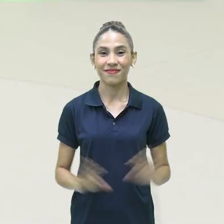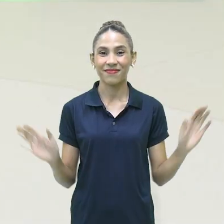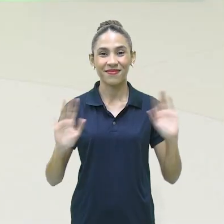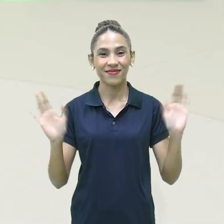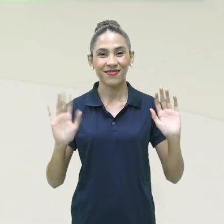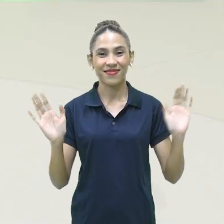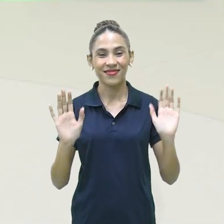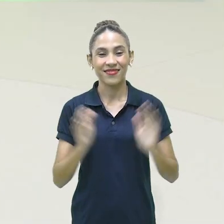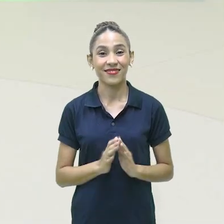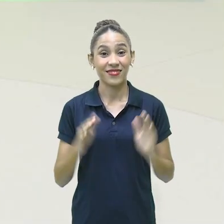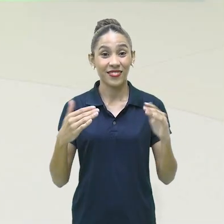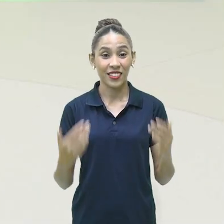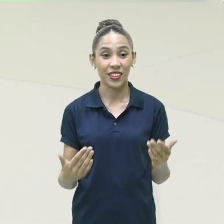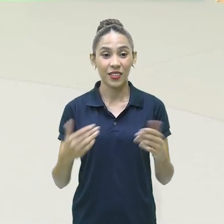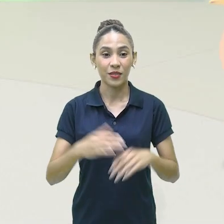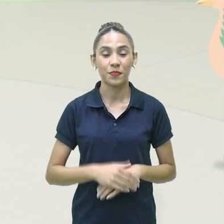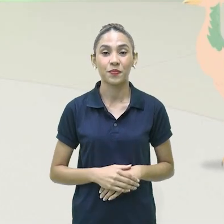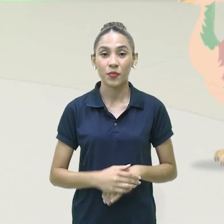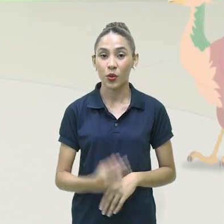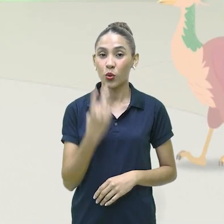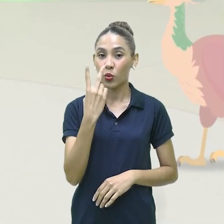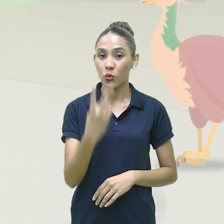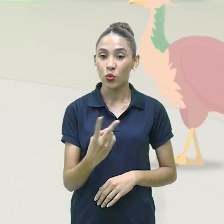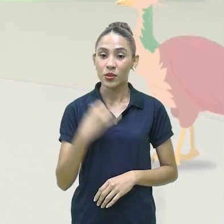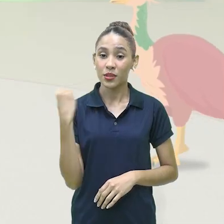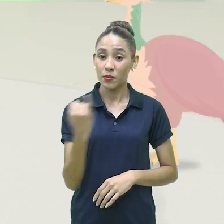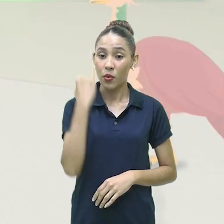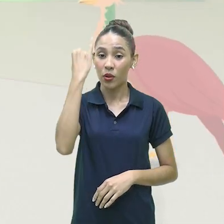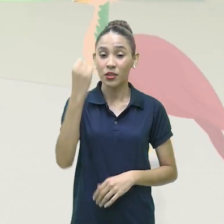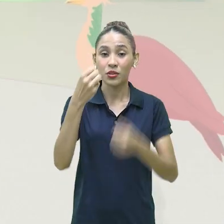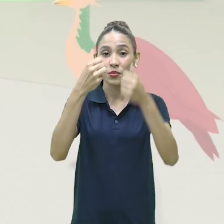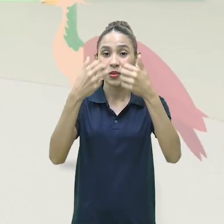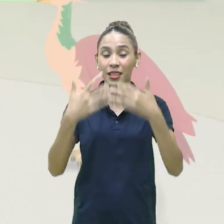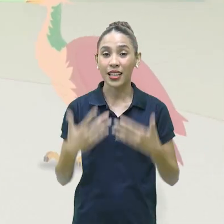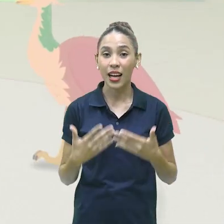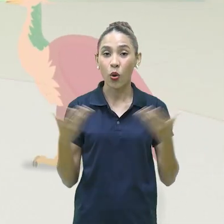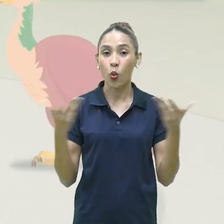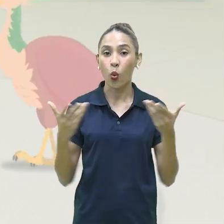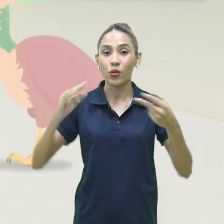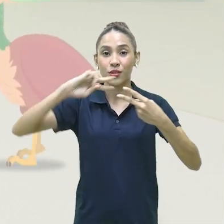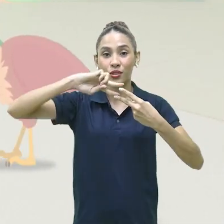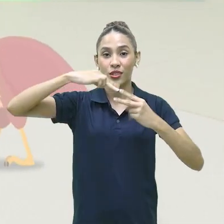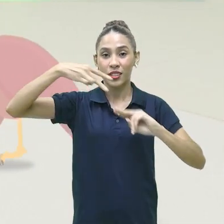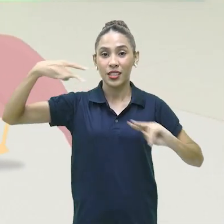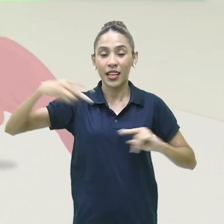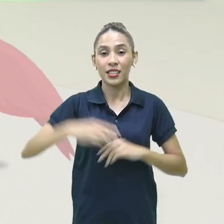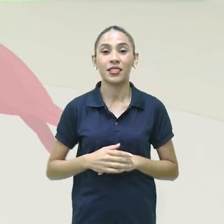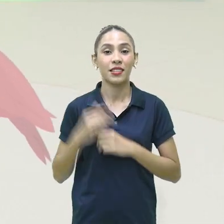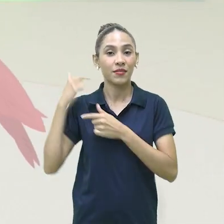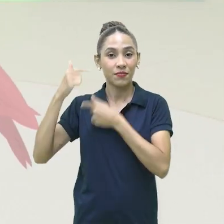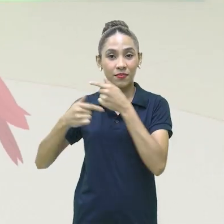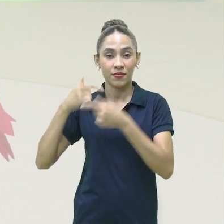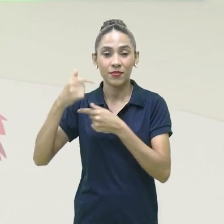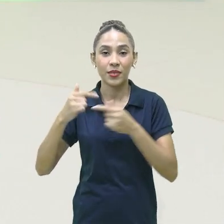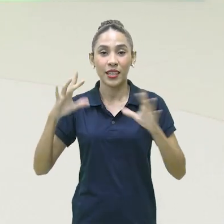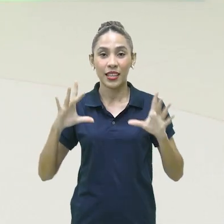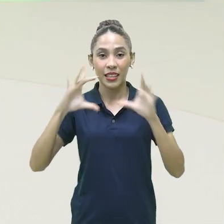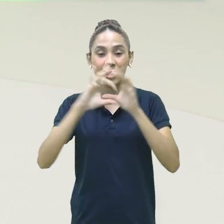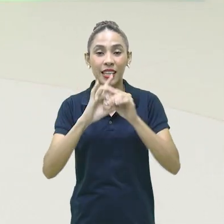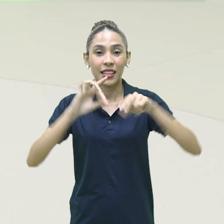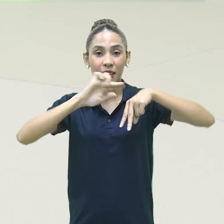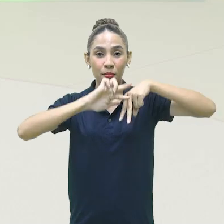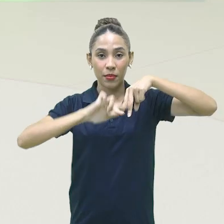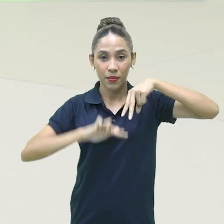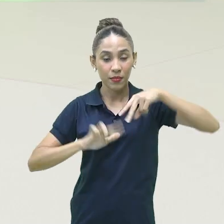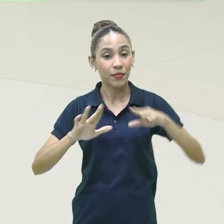Olá, então nós temos aí 2 momentos para falar sobre genética, né? Um deles é a herança ligada ao sexo, e